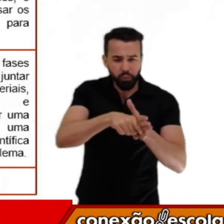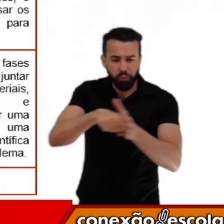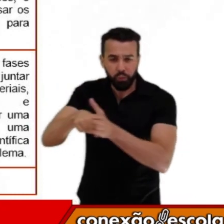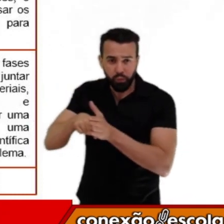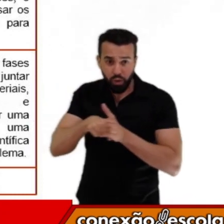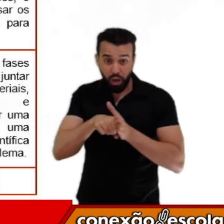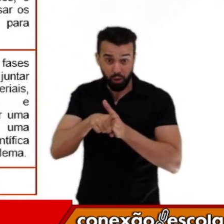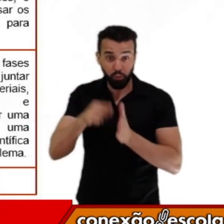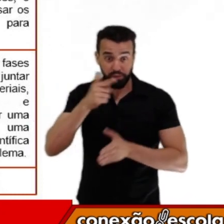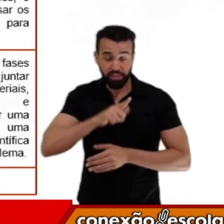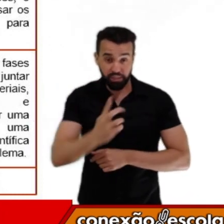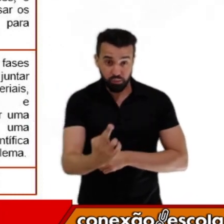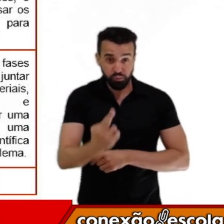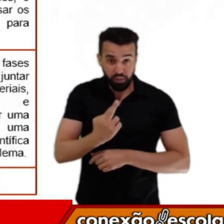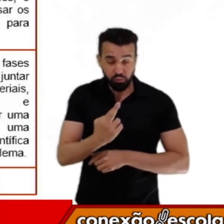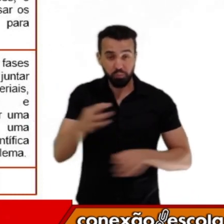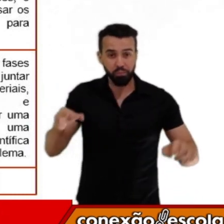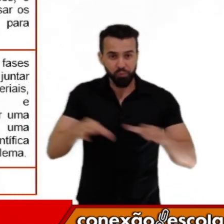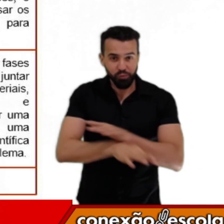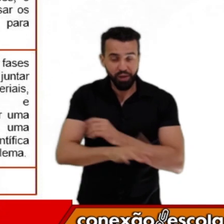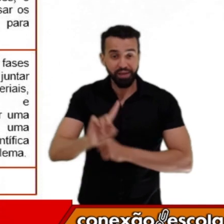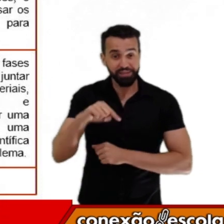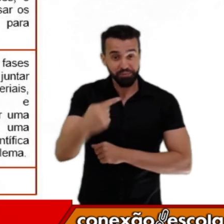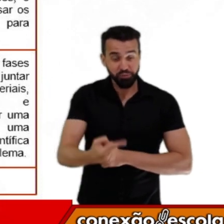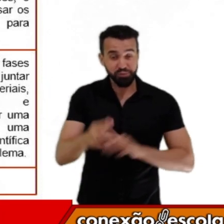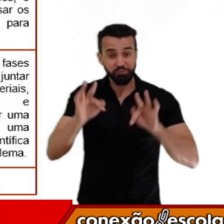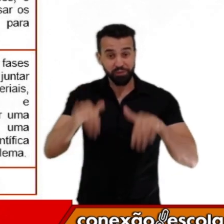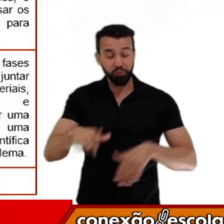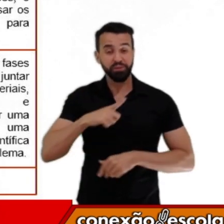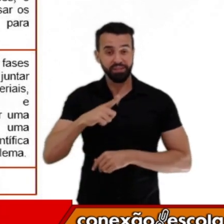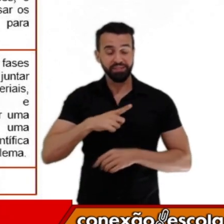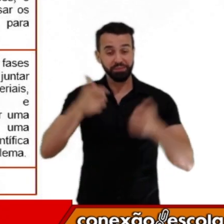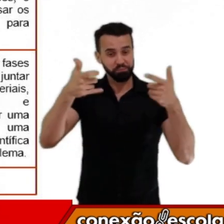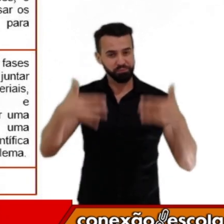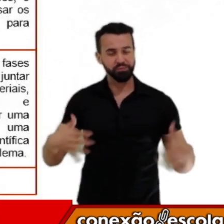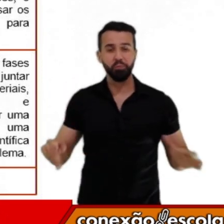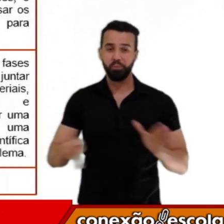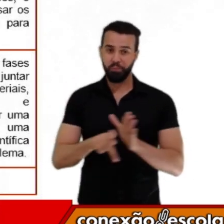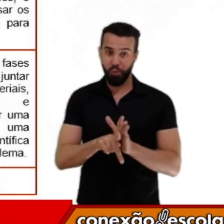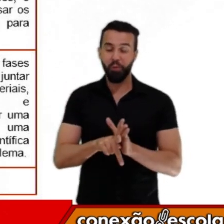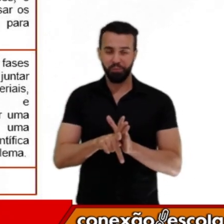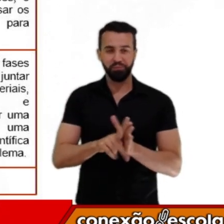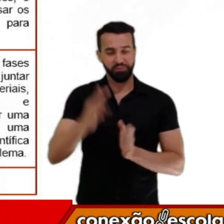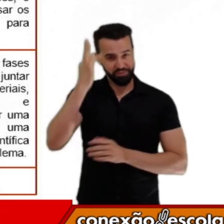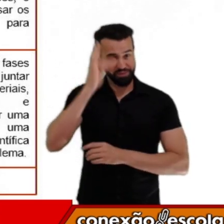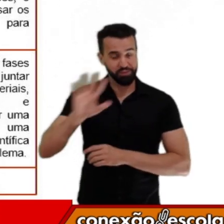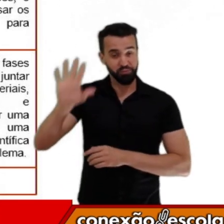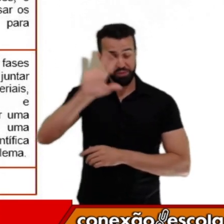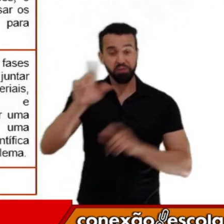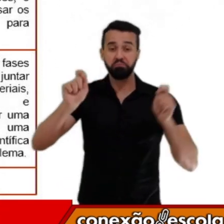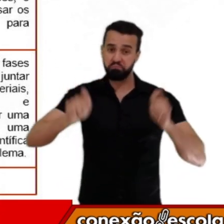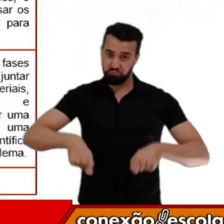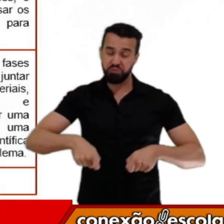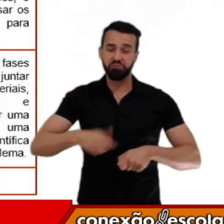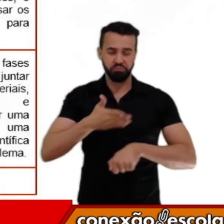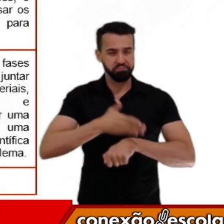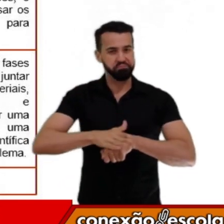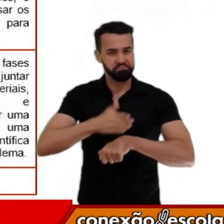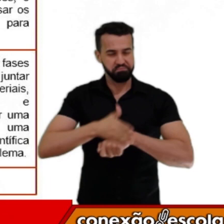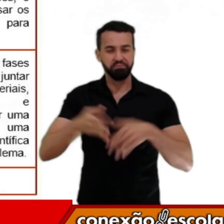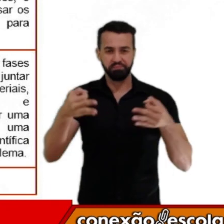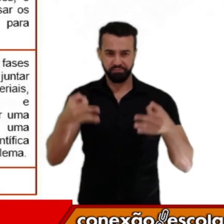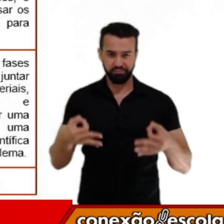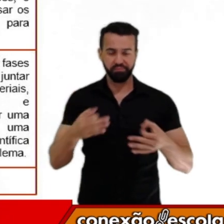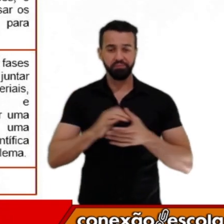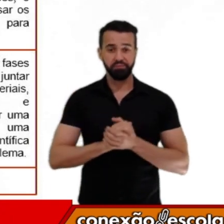resultado das experiências você tem o resultado dessas teorias e aplicados na prática. Esse método científico, então,